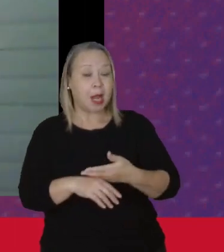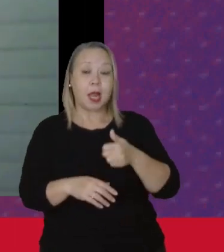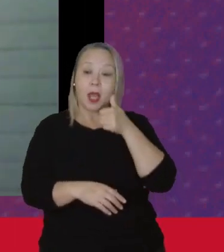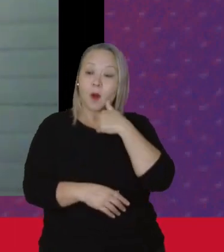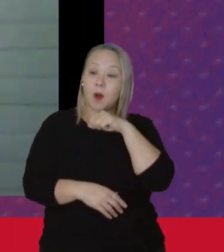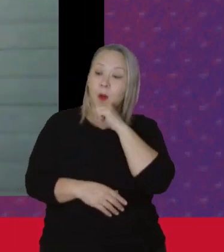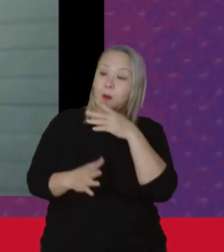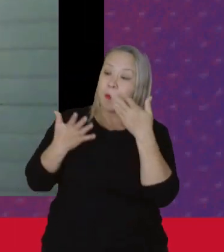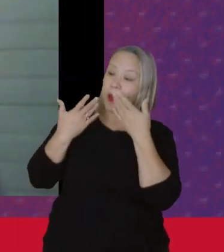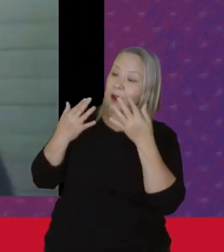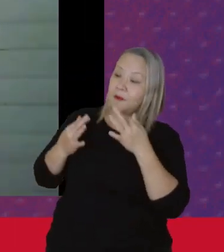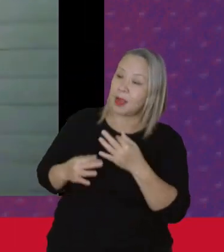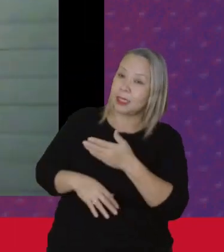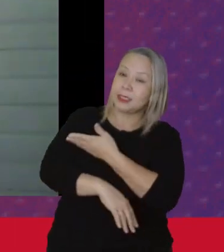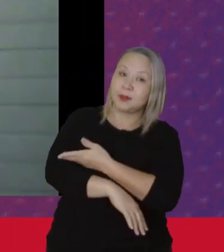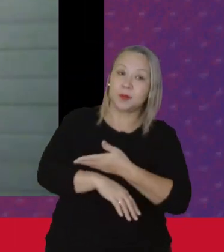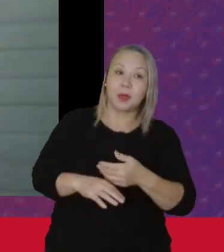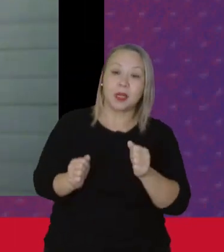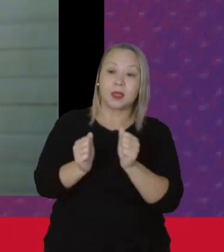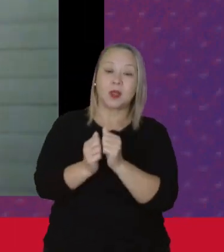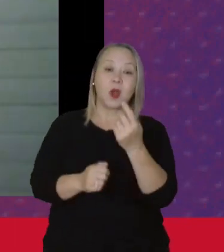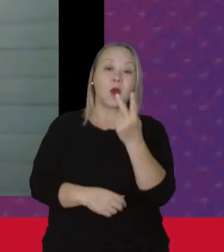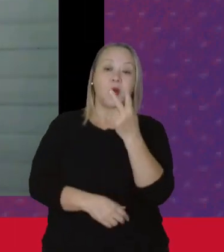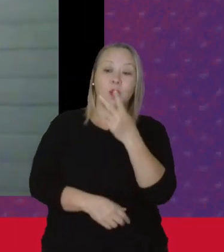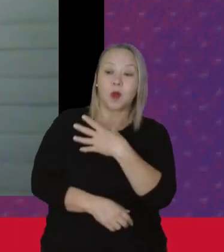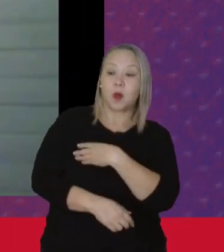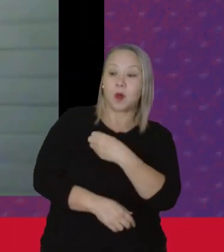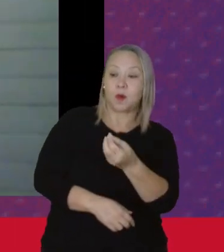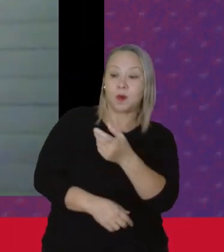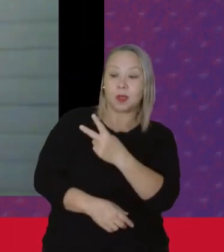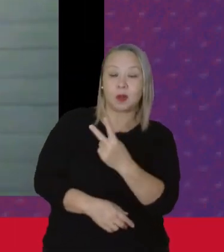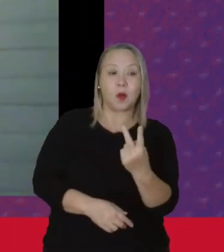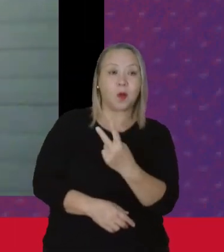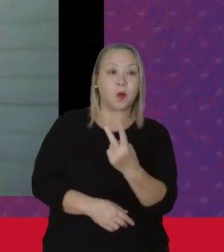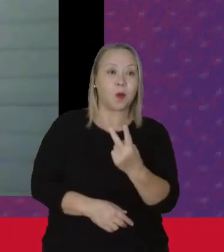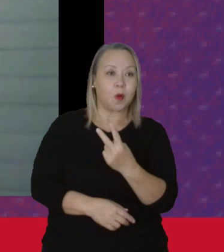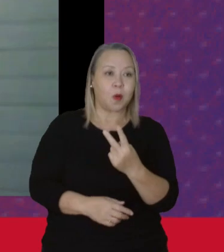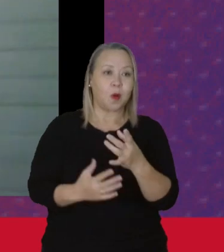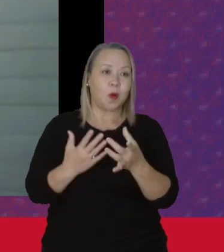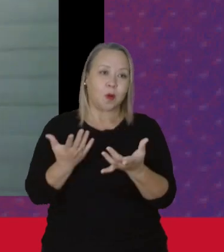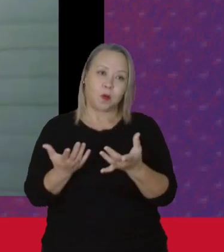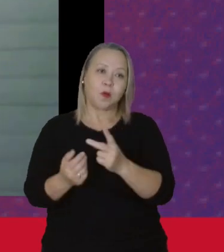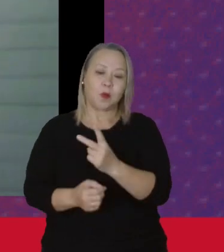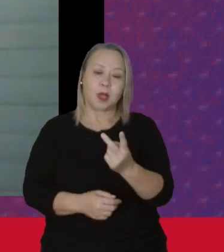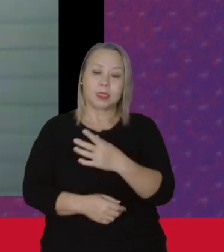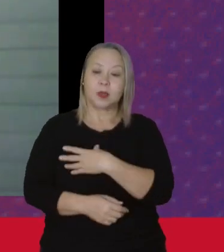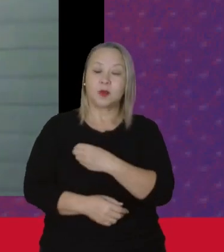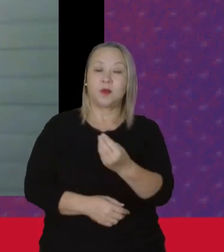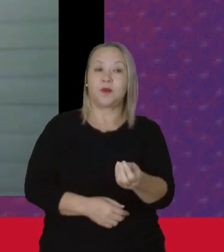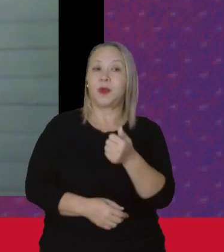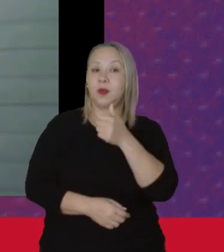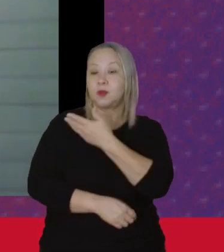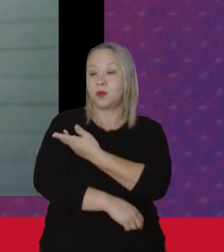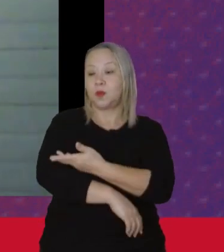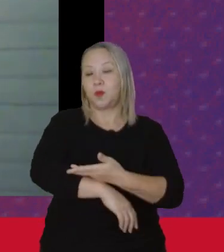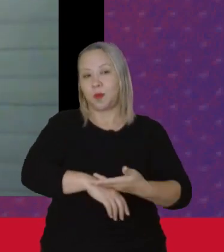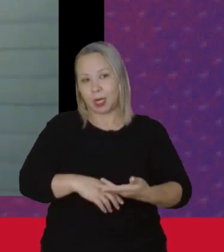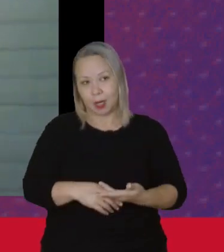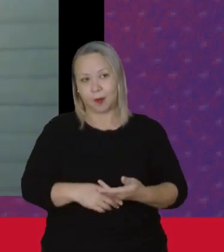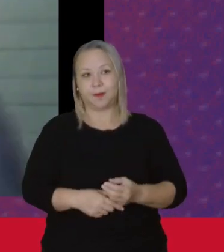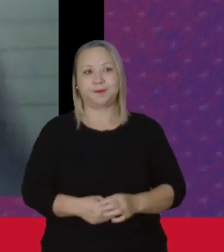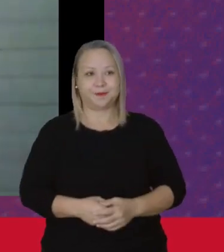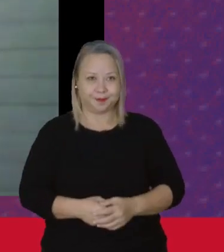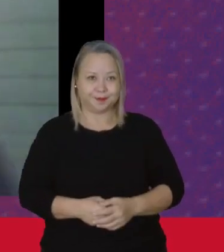mamãe felizinha branca, com seus 2 filhinhos, de preferência um casal de filhos brancos, né?